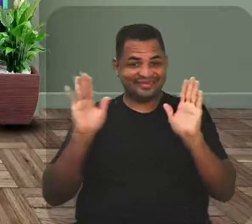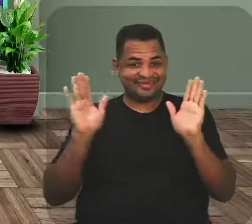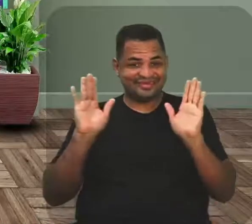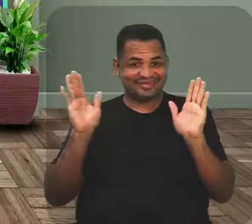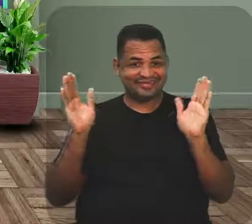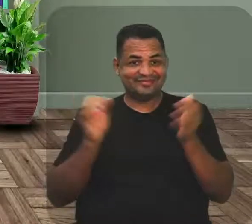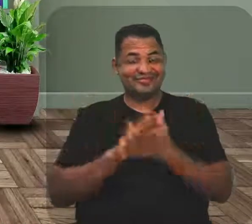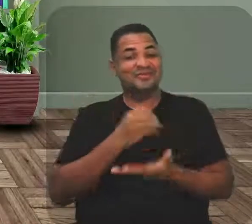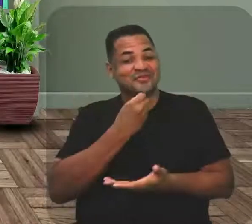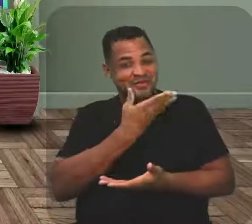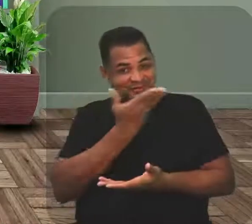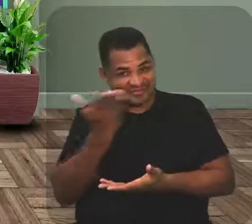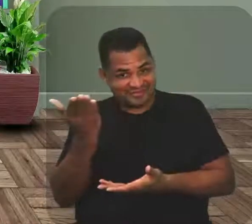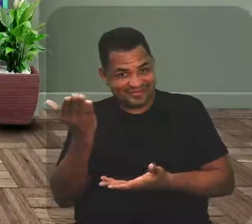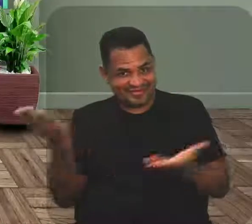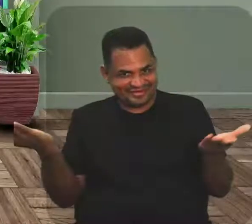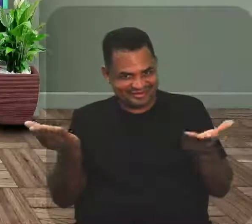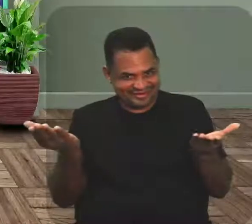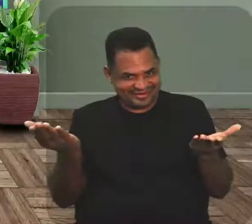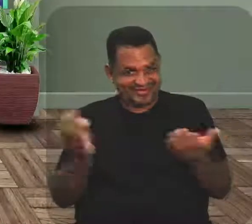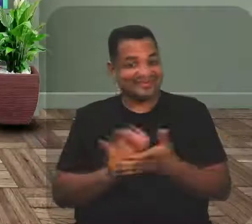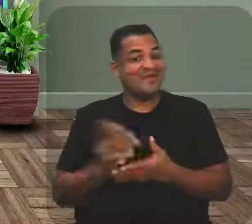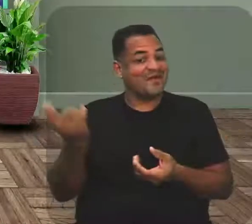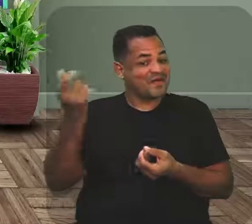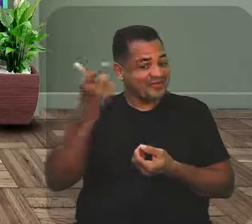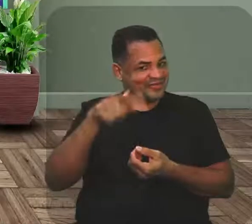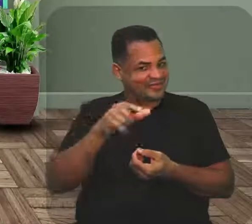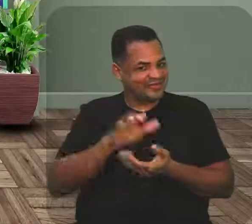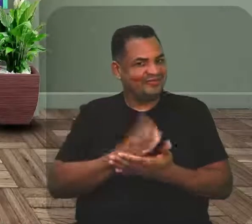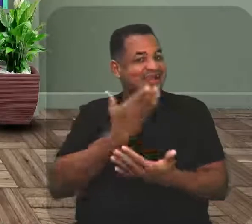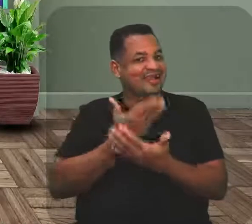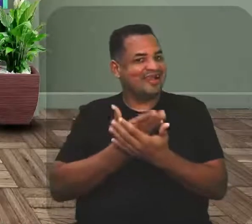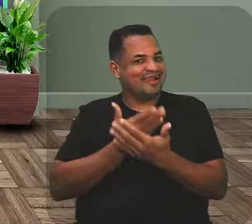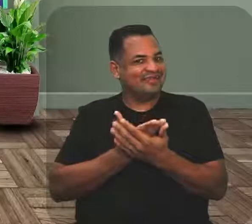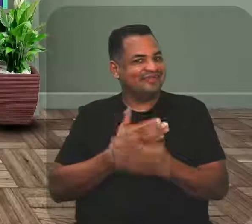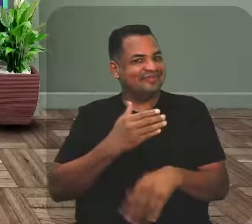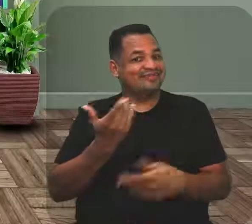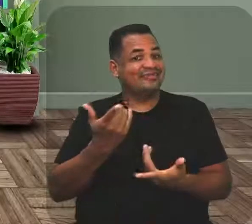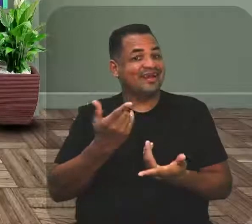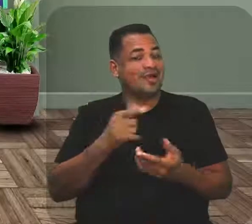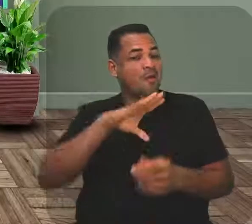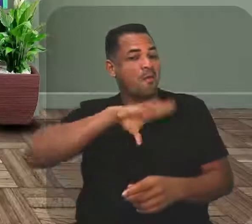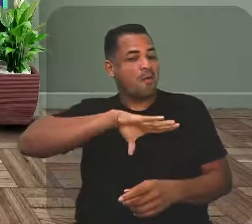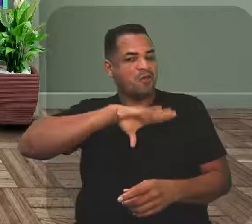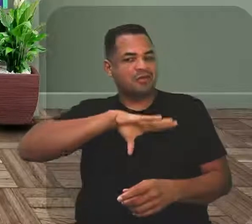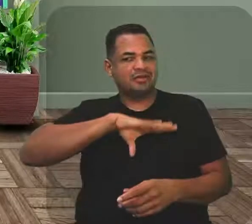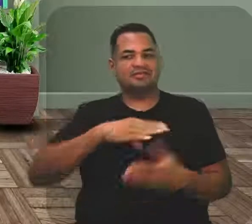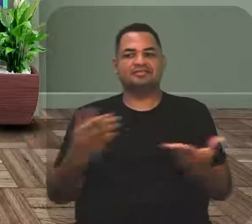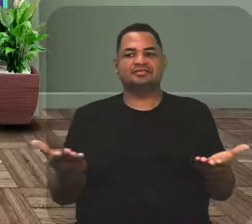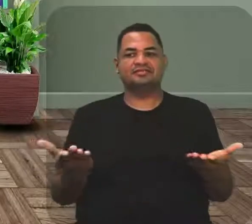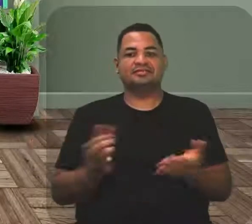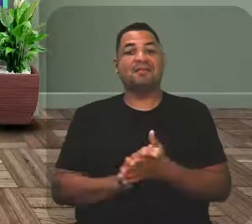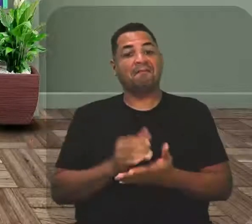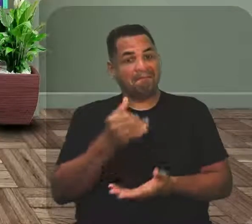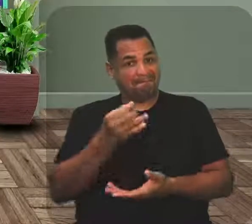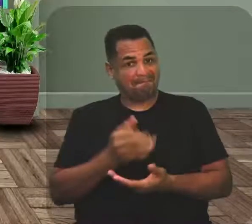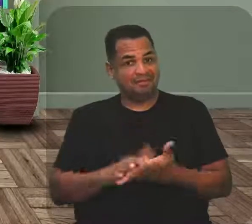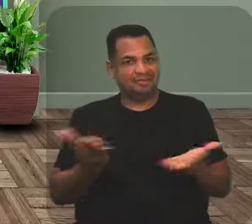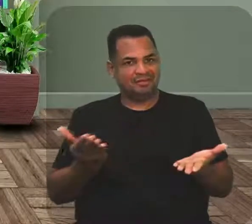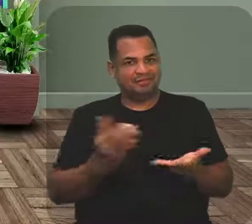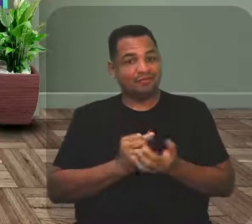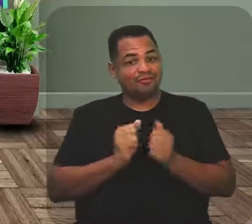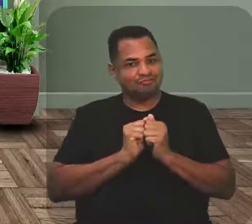Olá, tudo bem? E aí, estamos aqui para mais uma aula de língua portuguesa. Isso mesmo,